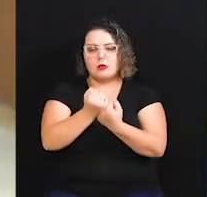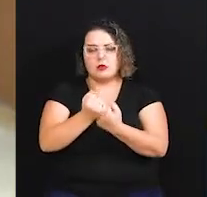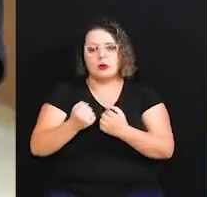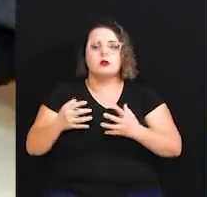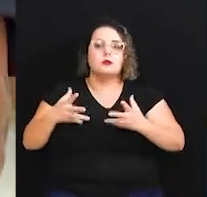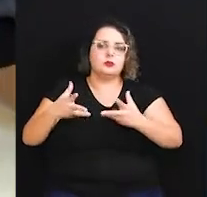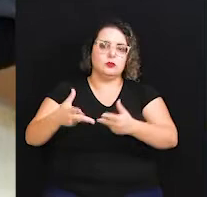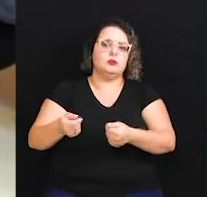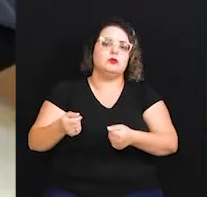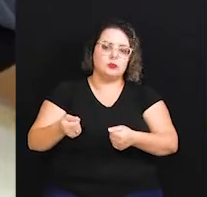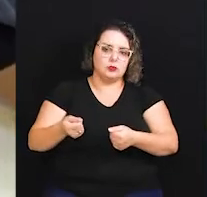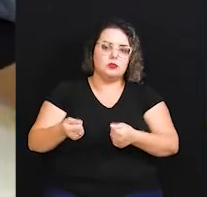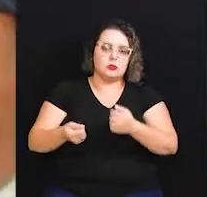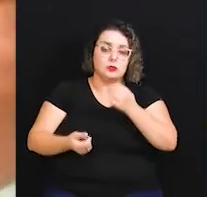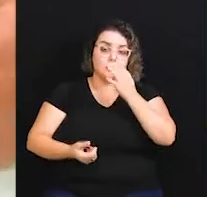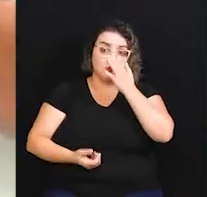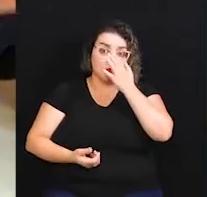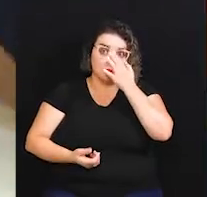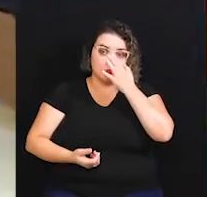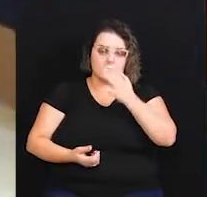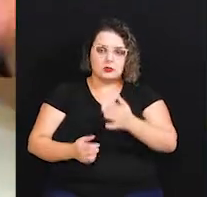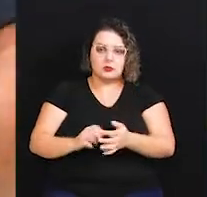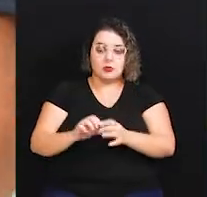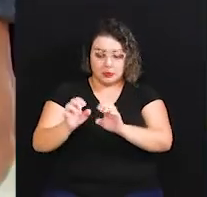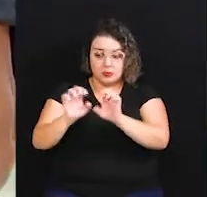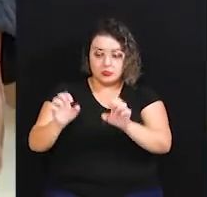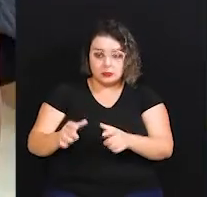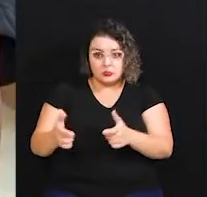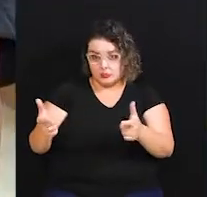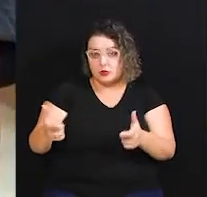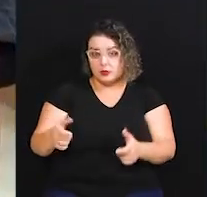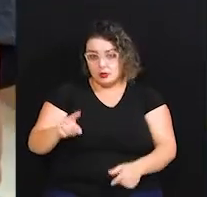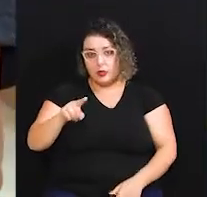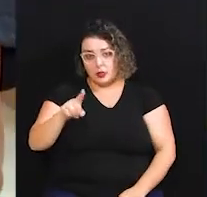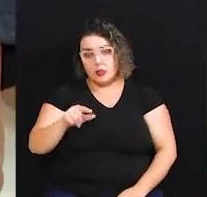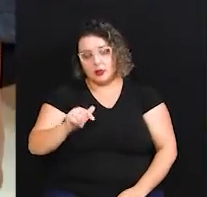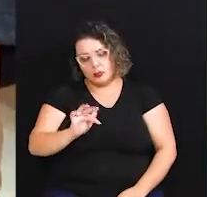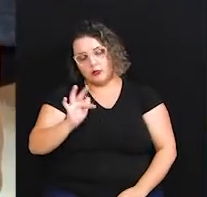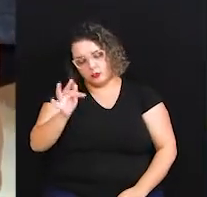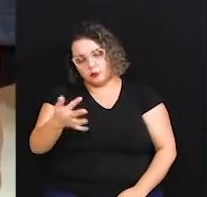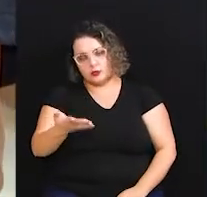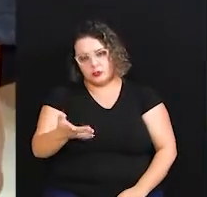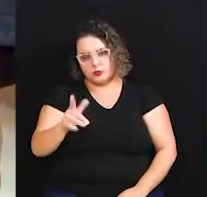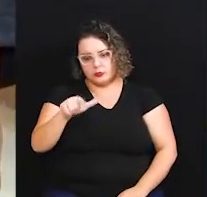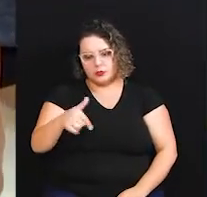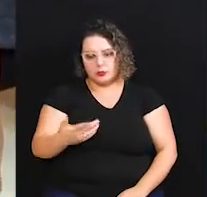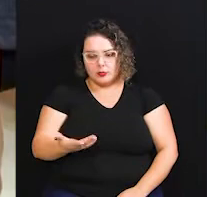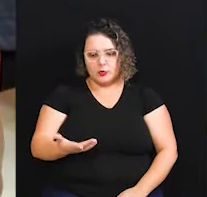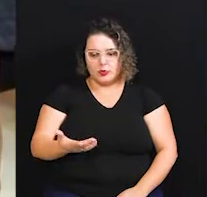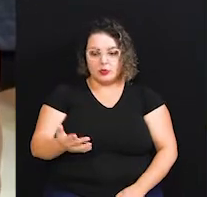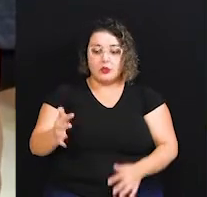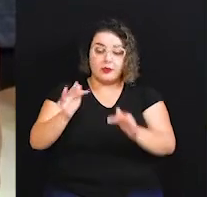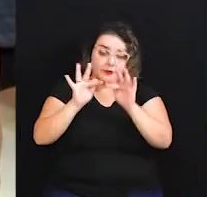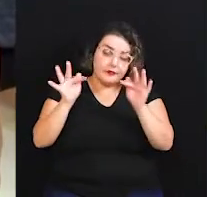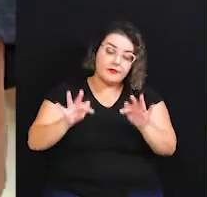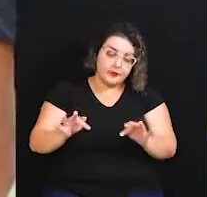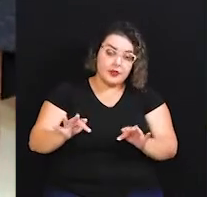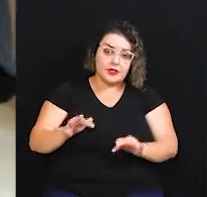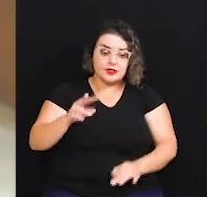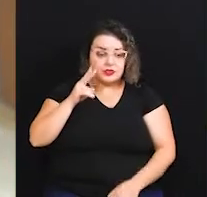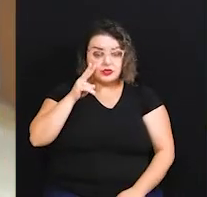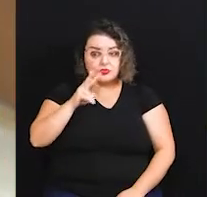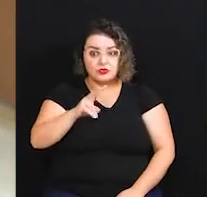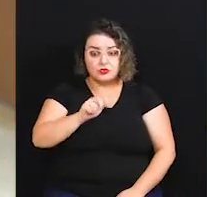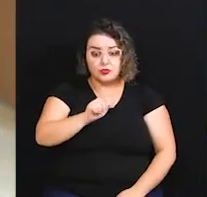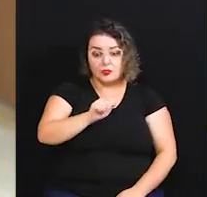sustenta depois toda a estrutura maior. Que vai vir depois, né? Então, a gente é muito feliz de